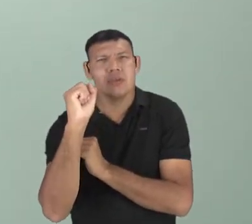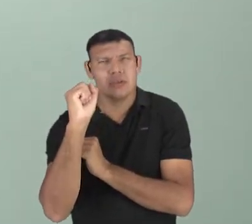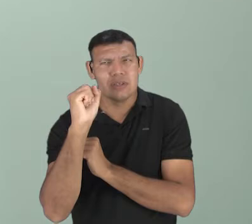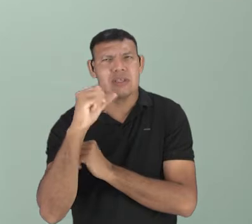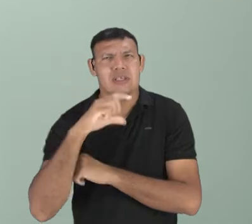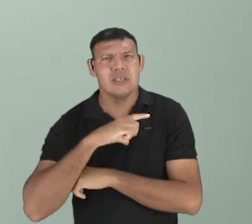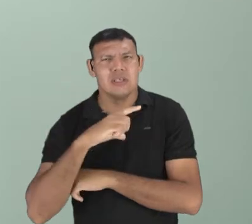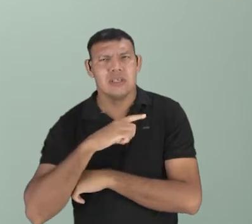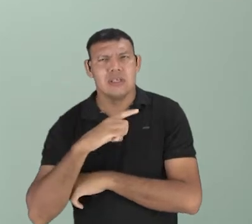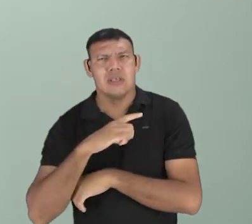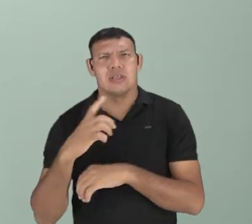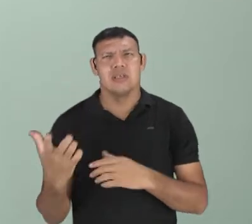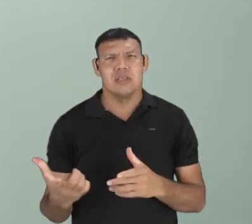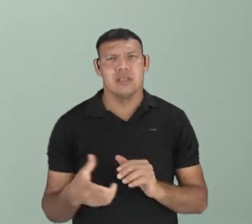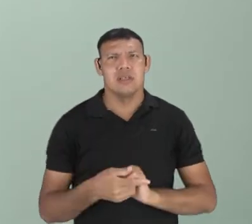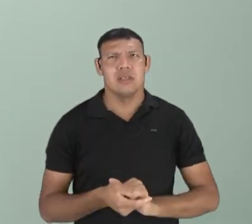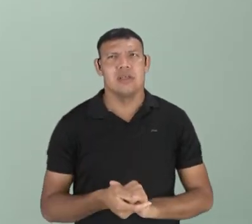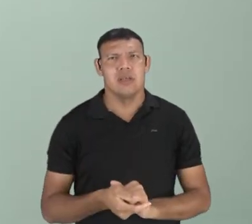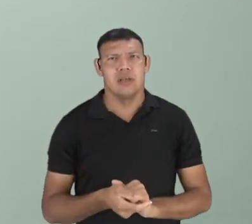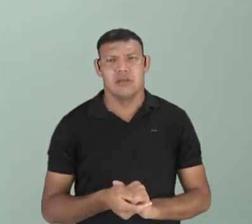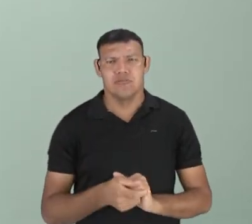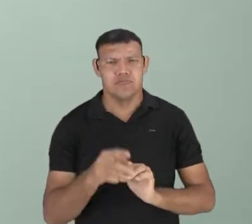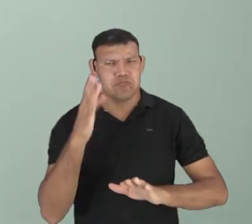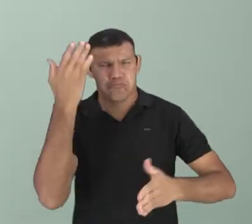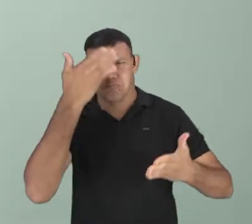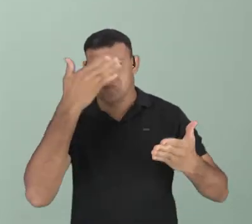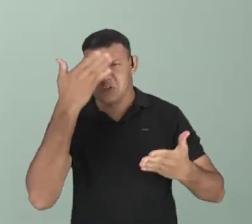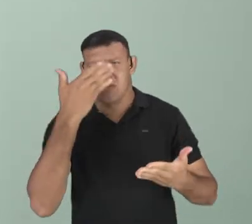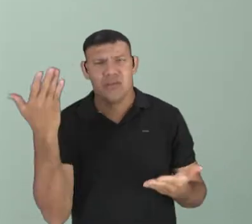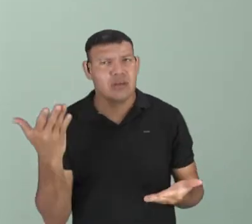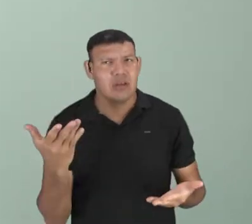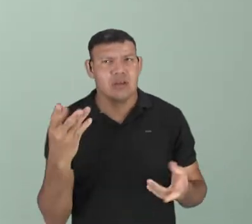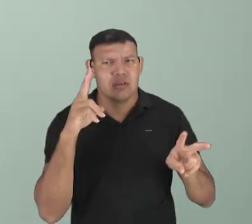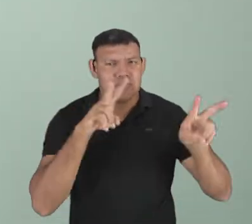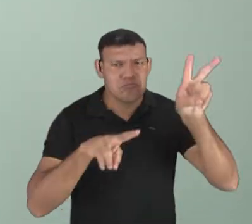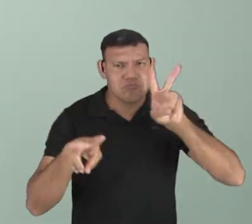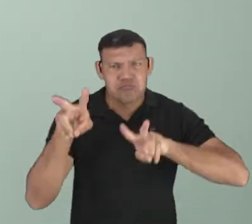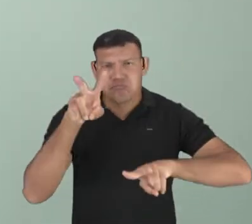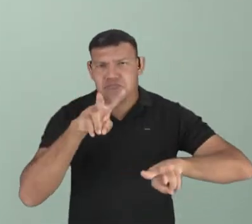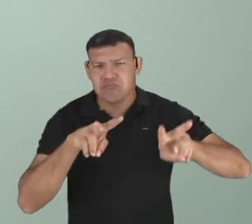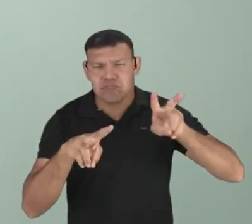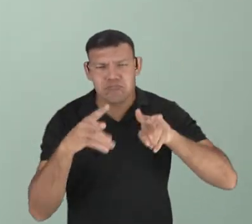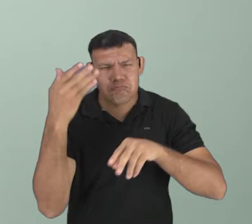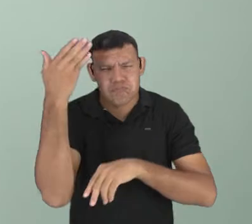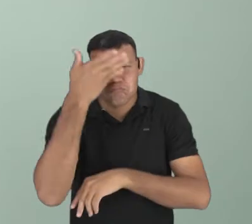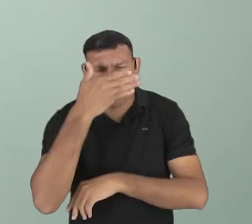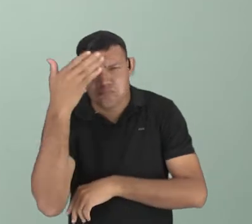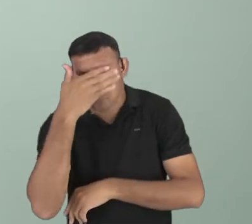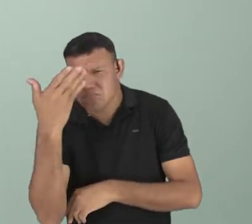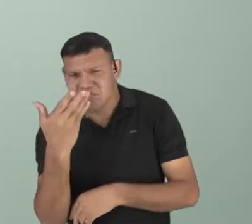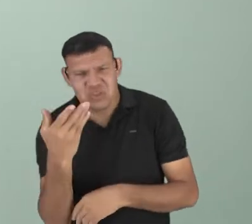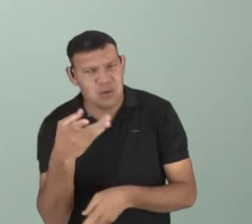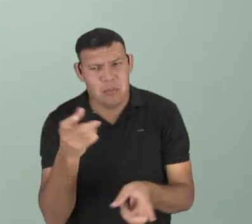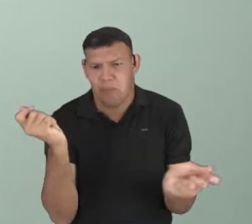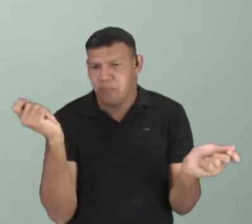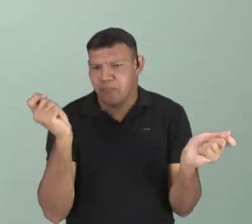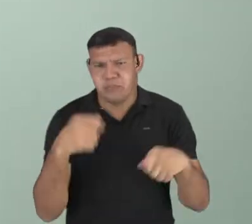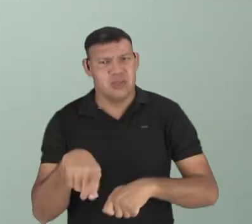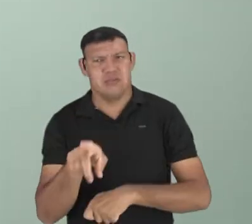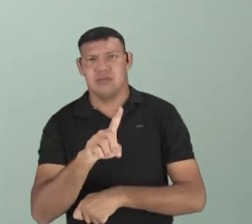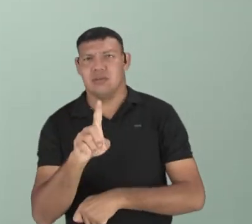esfera não perceptível a olho nu e que há todo um